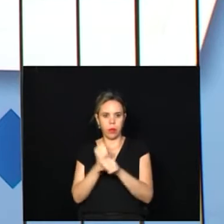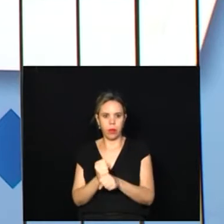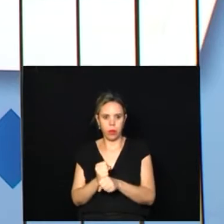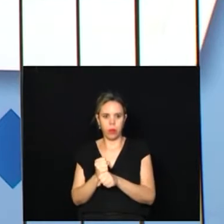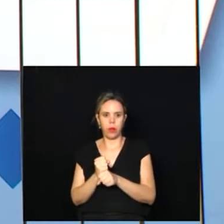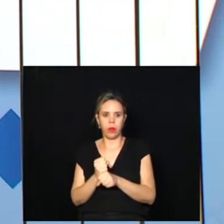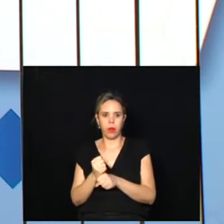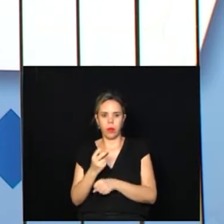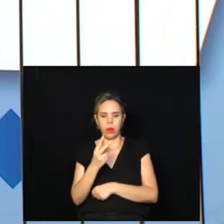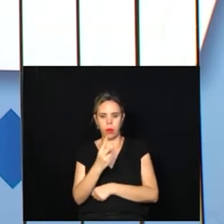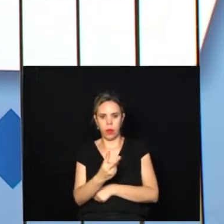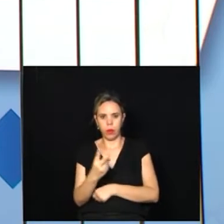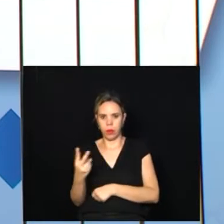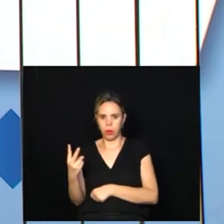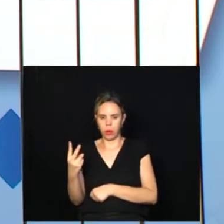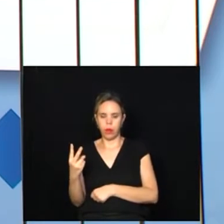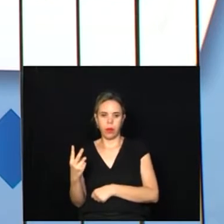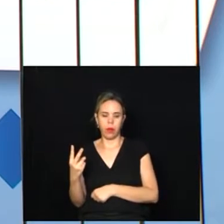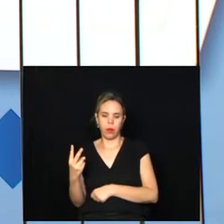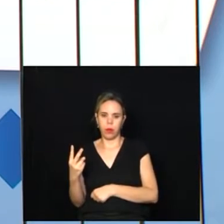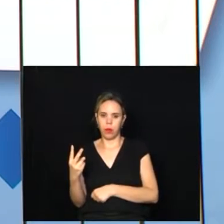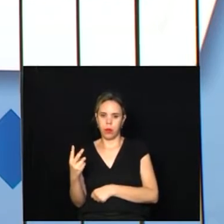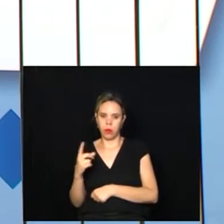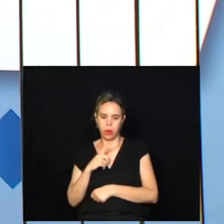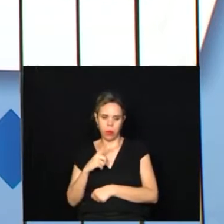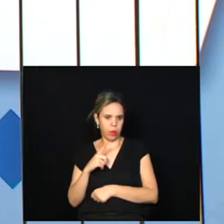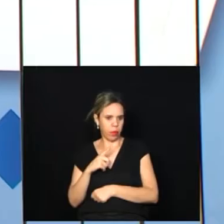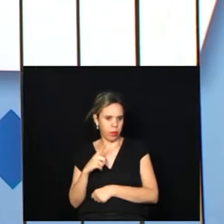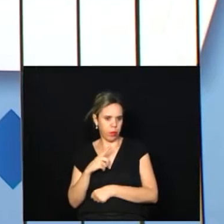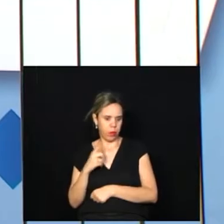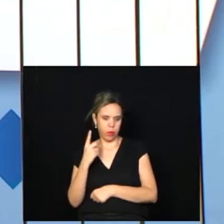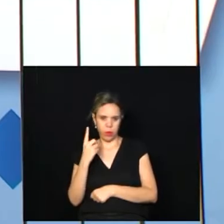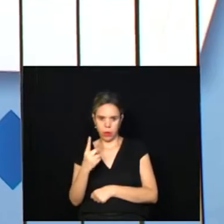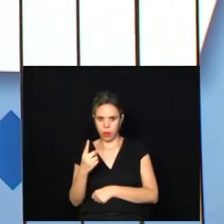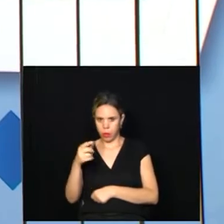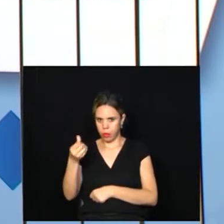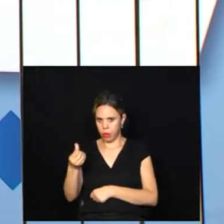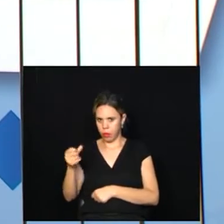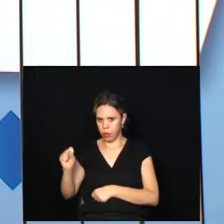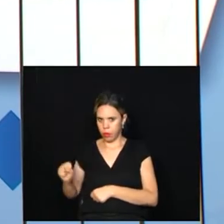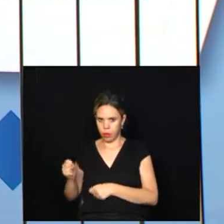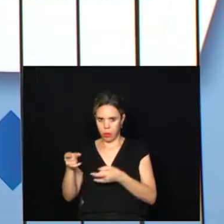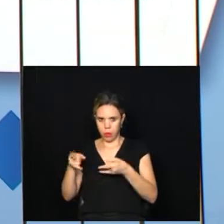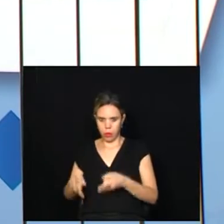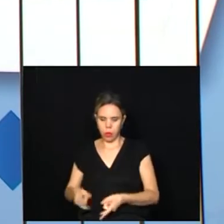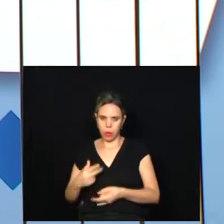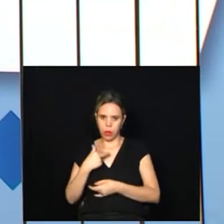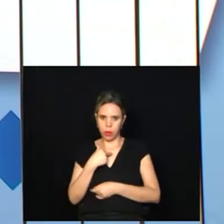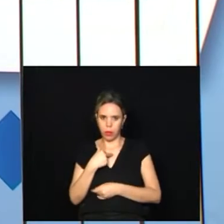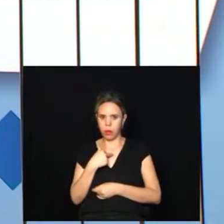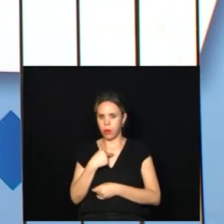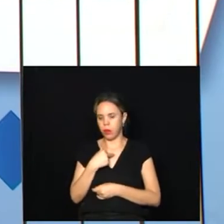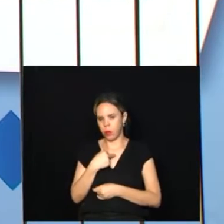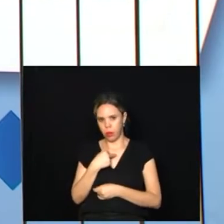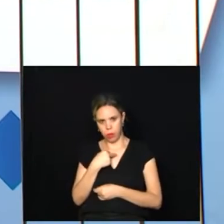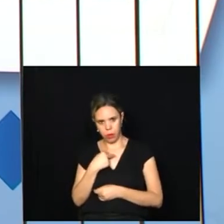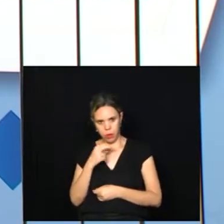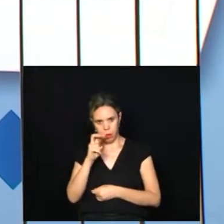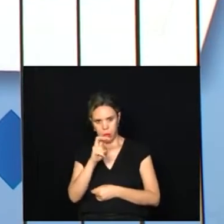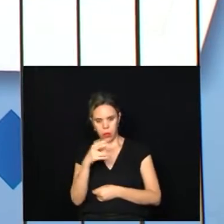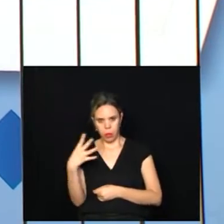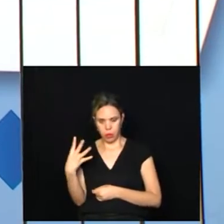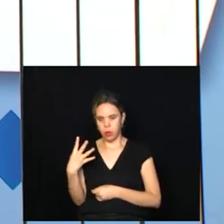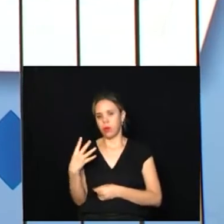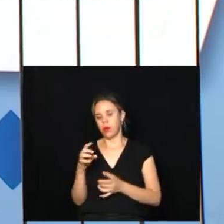são 222 e nós temos aí 168 leitos ocupados, com